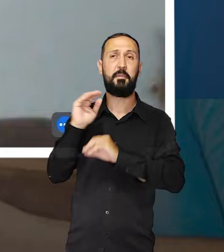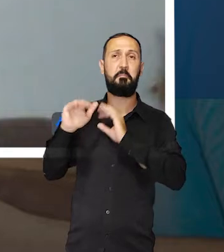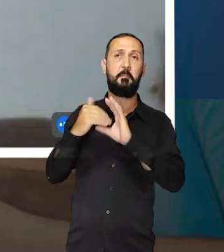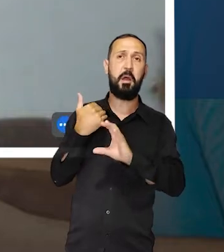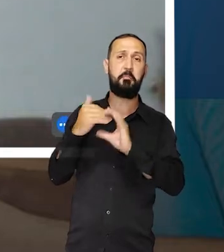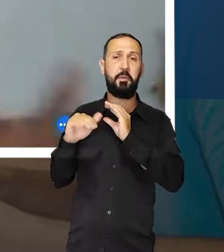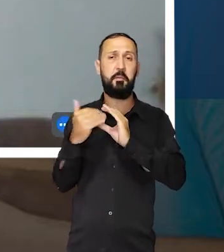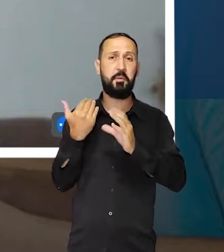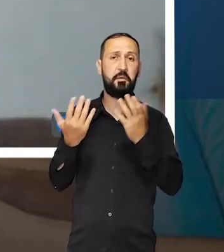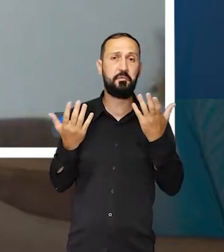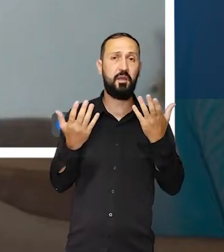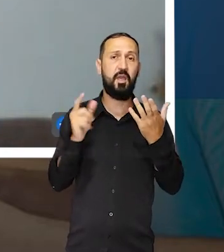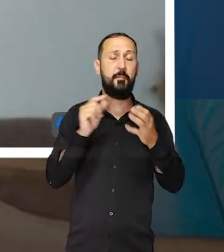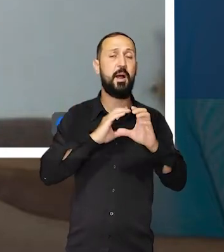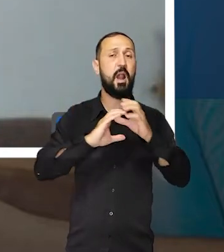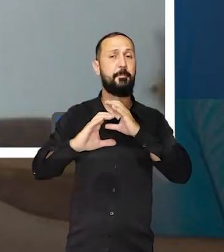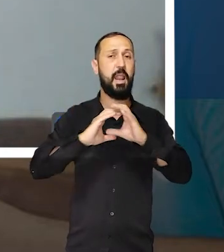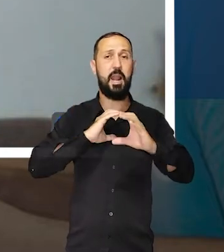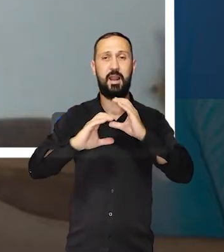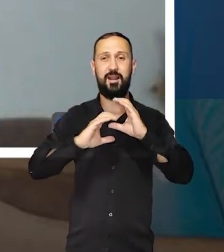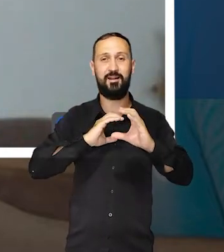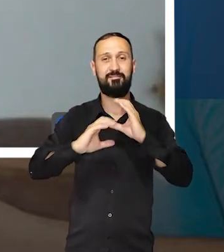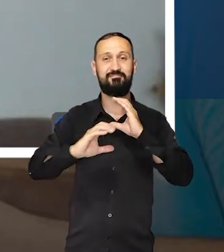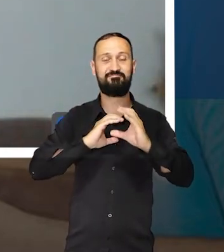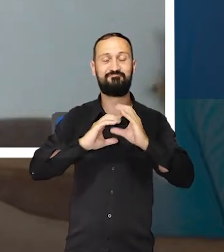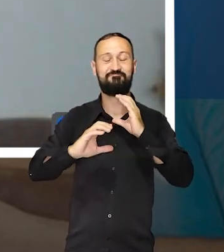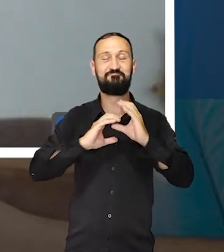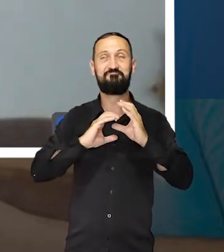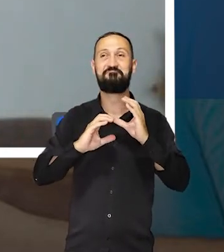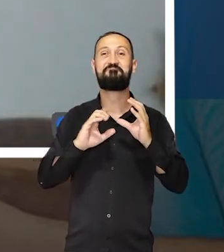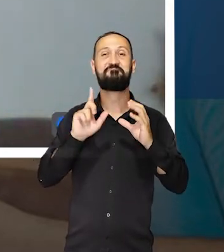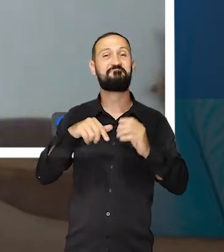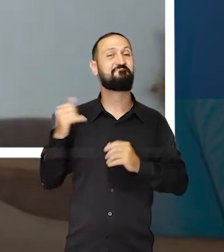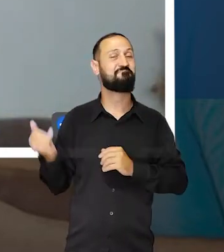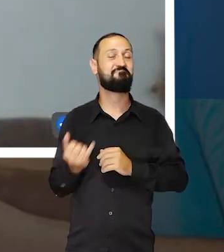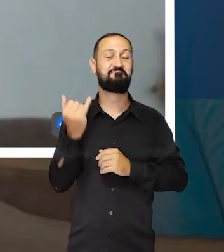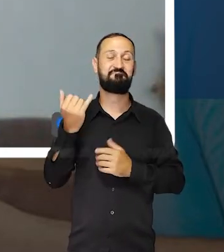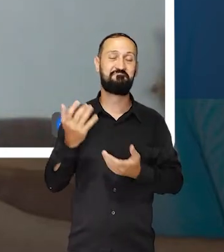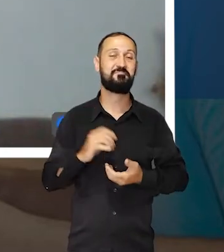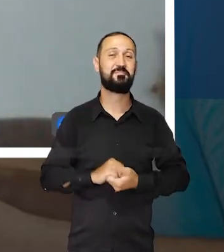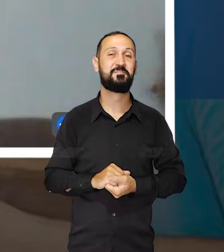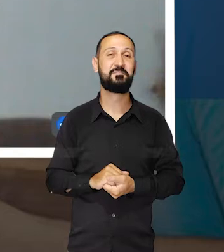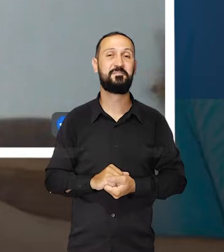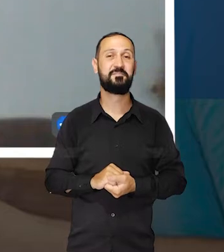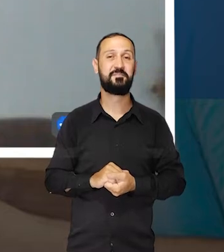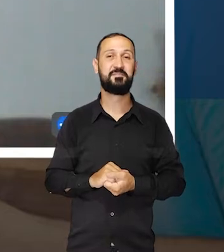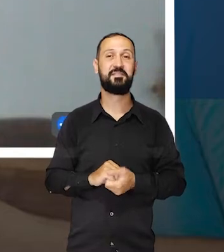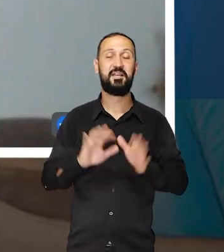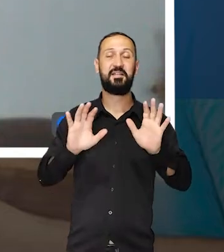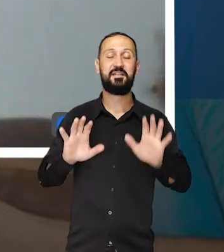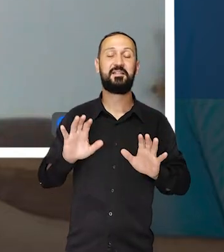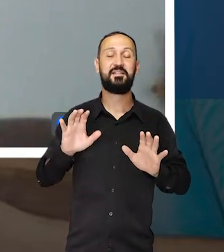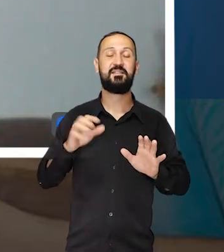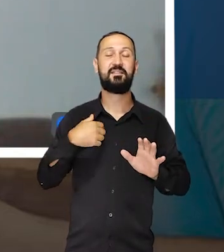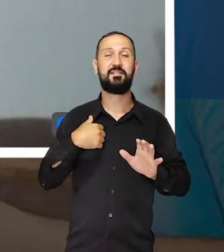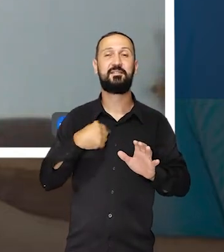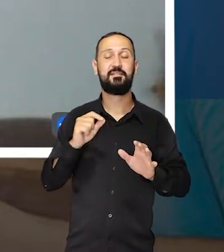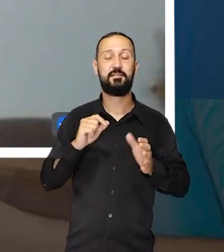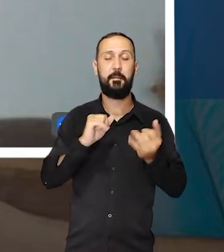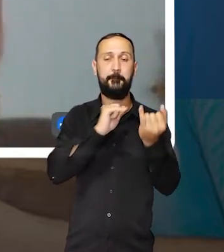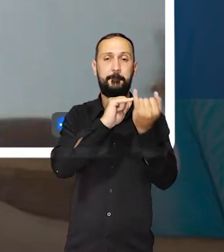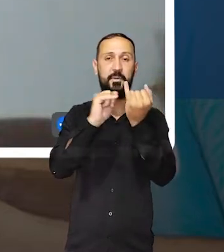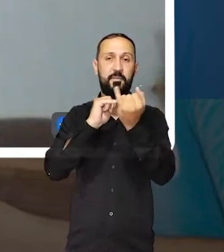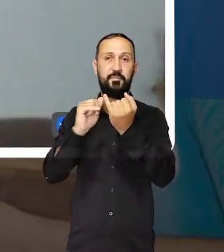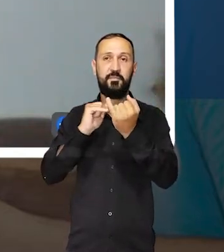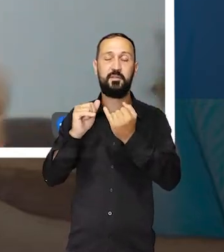seus amigos, enfim, é uma comunicação muito importante. E com isso, assim,